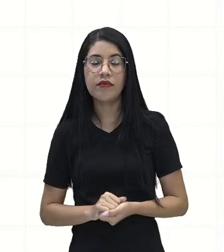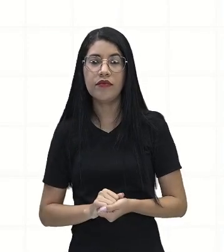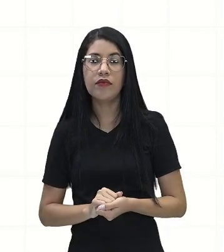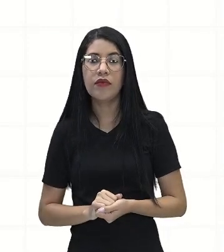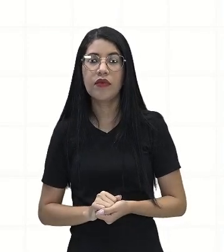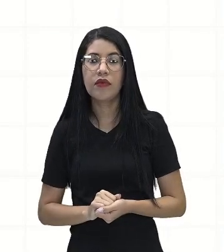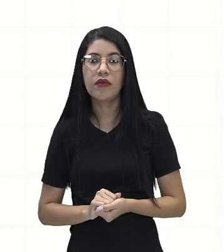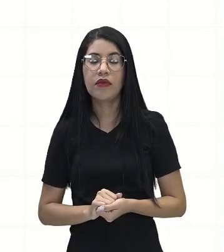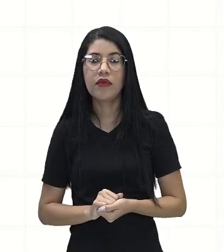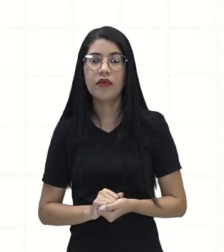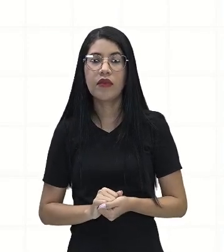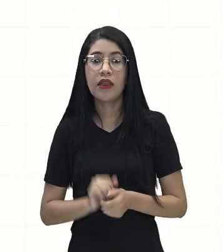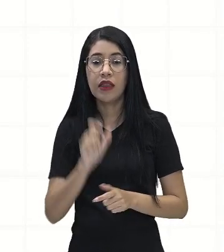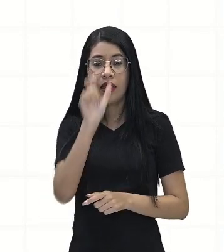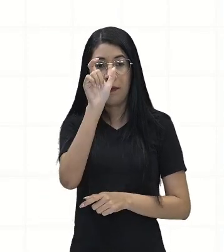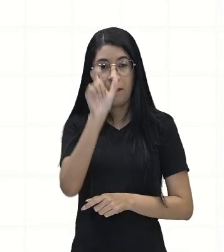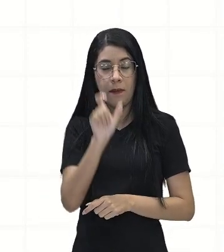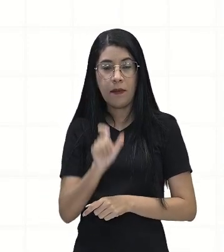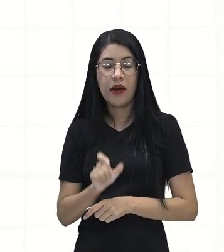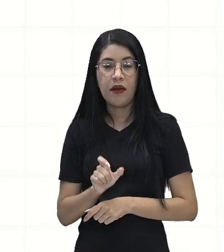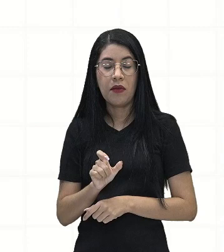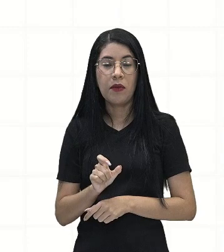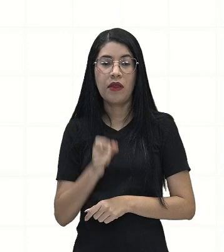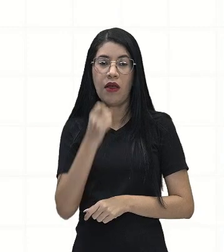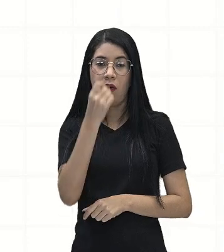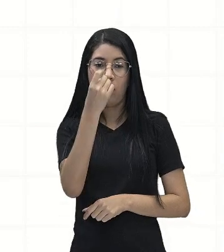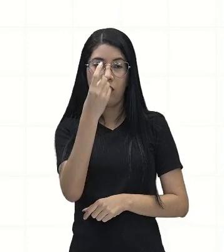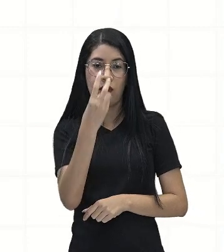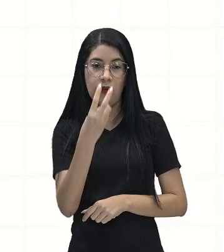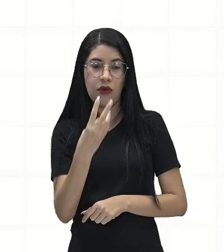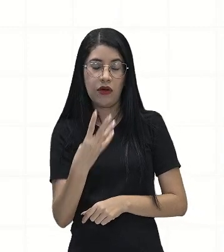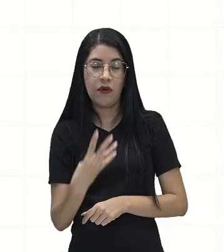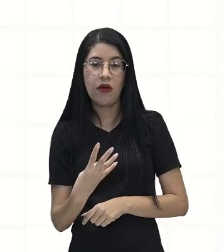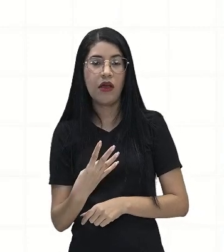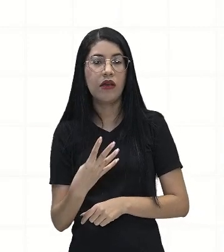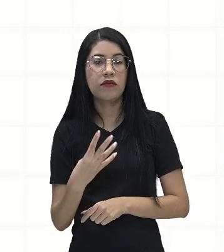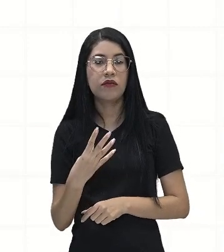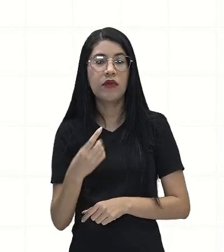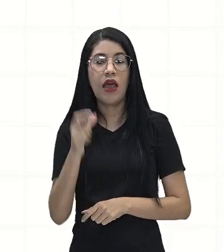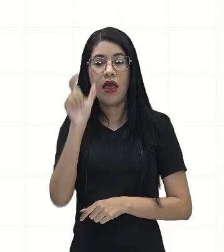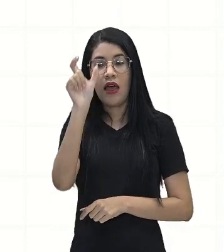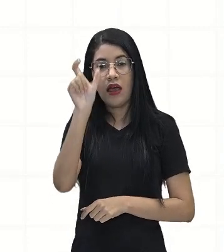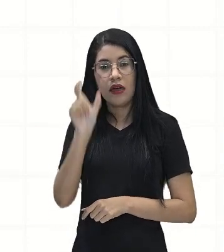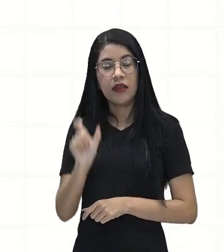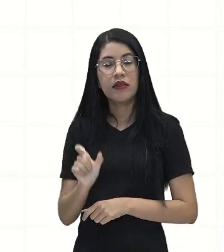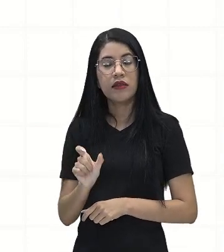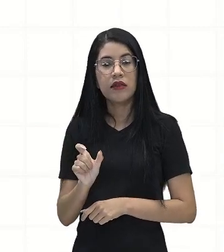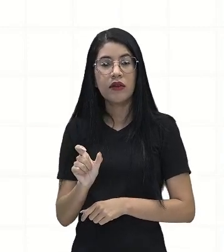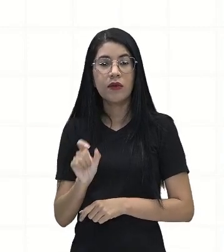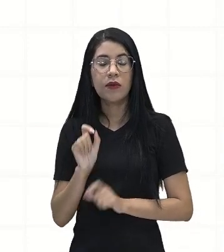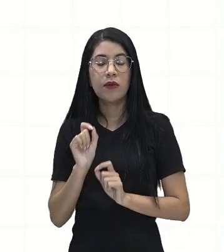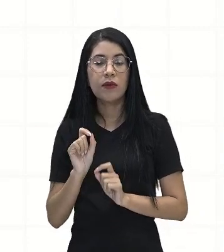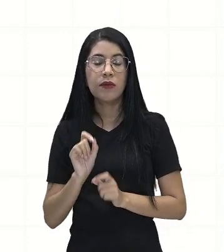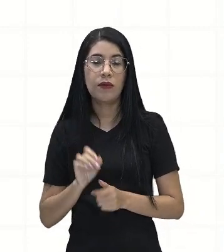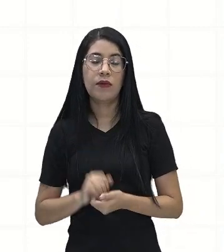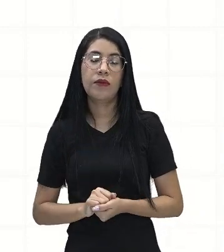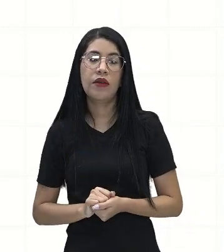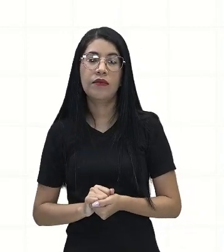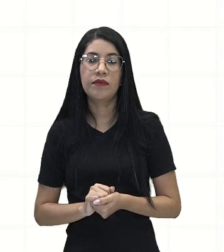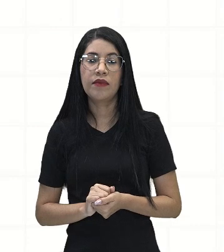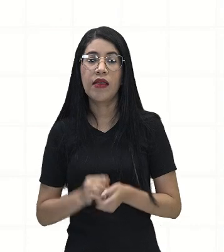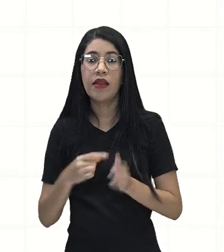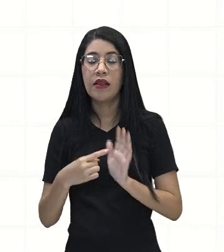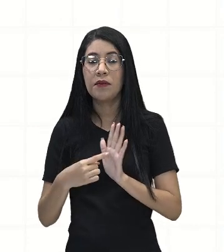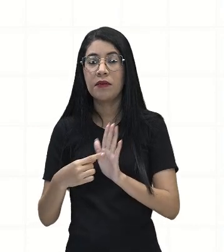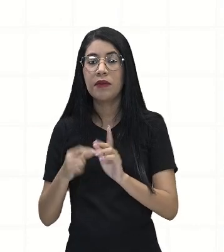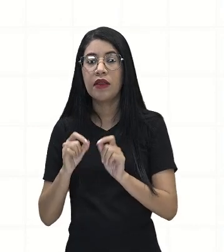depois, na sua primeira coluna, e aí na segunda coluna, esse quadro vem apresentando